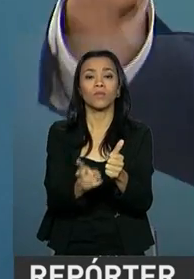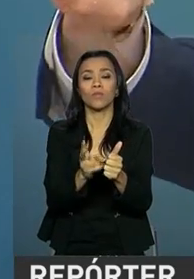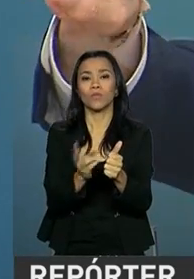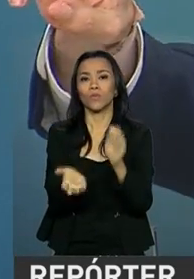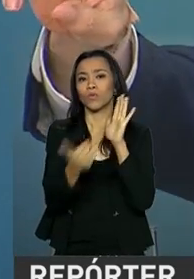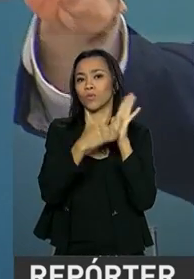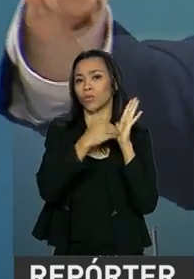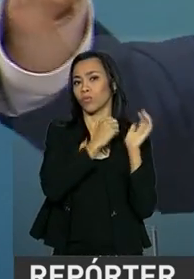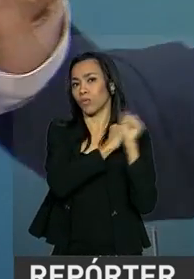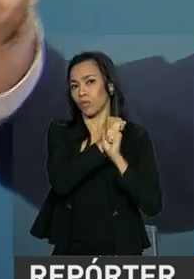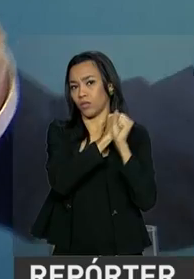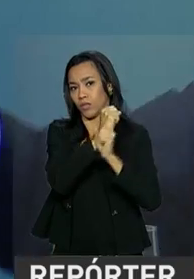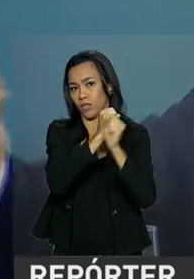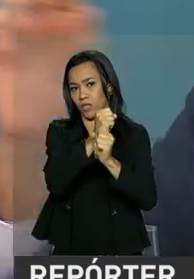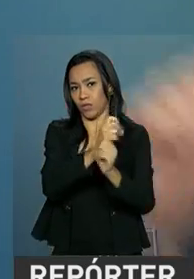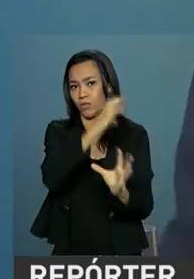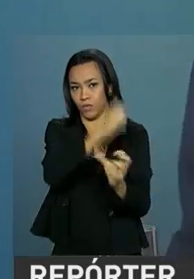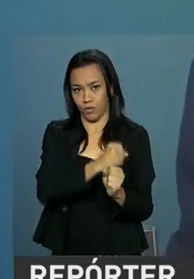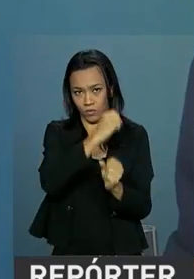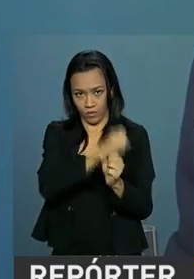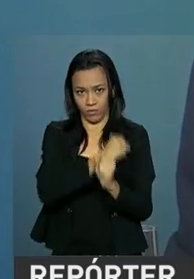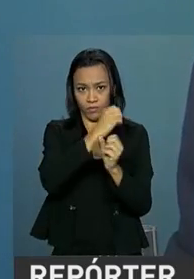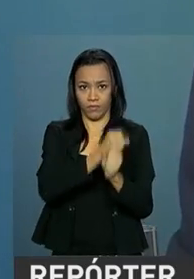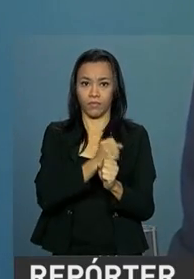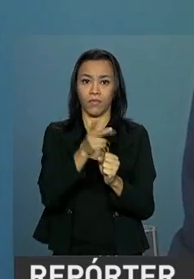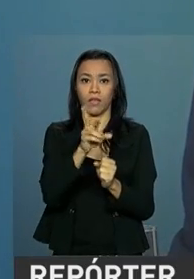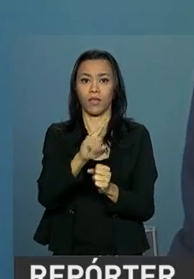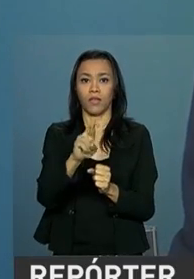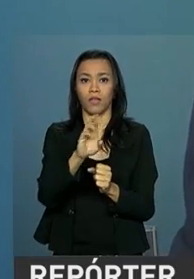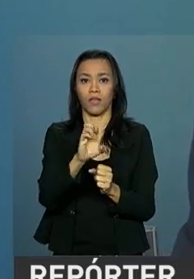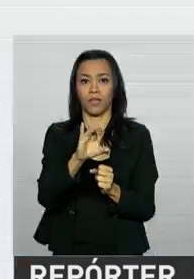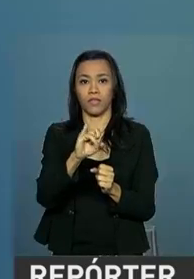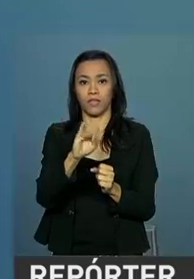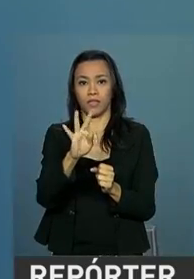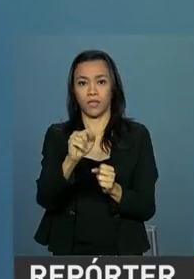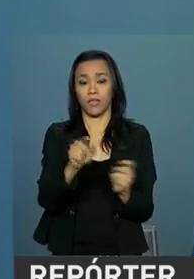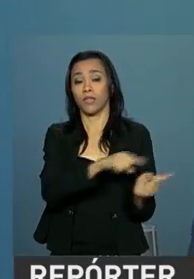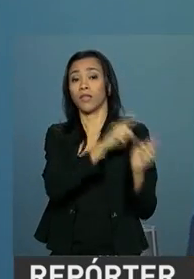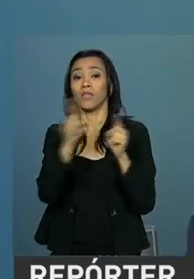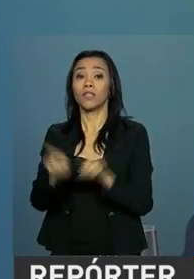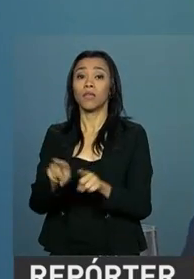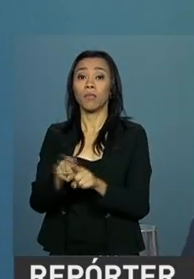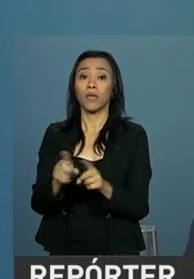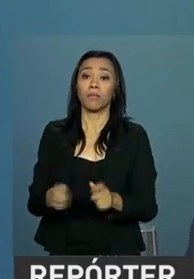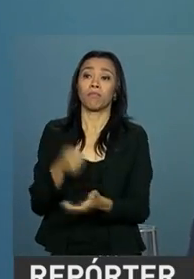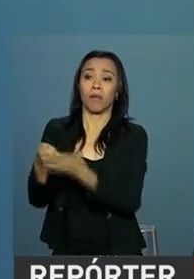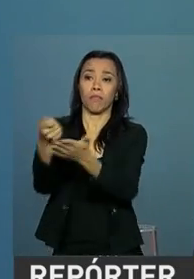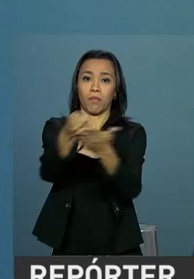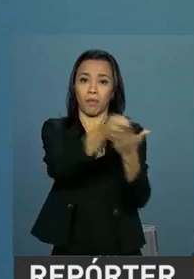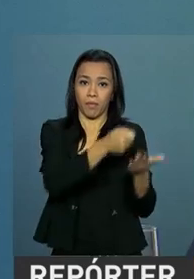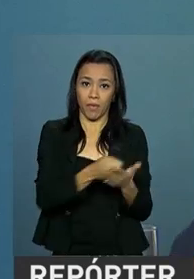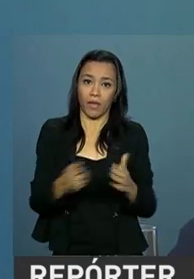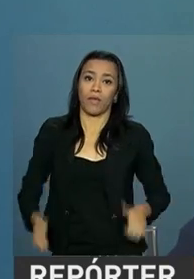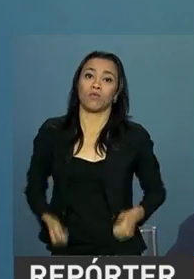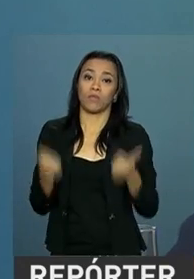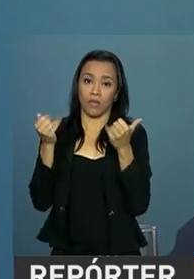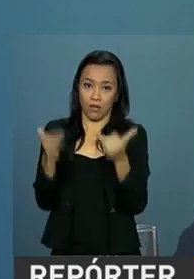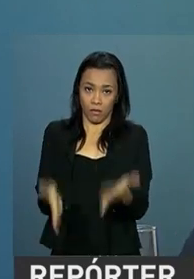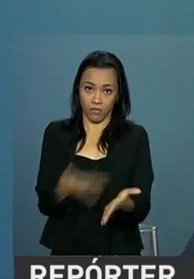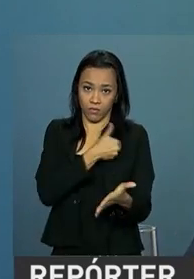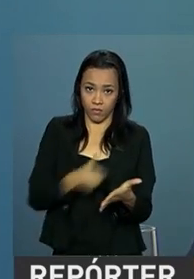anos para a receita e para a despesa nesses números de tendência está sendo